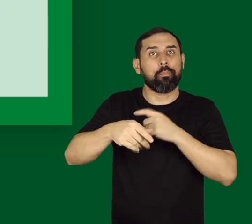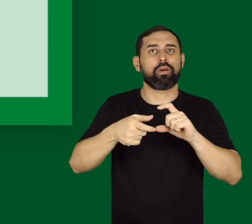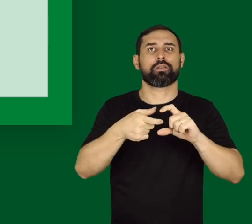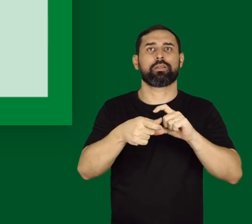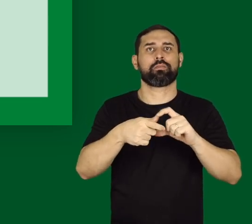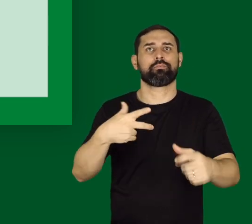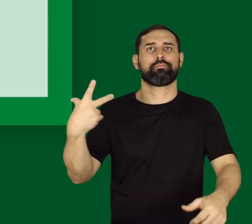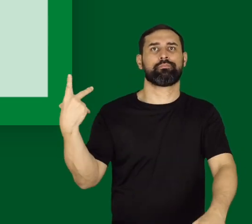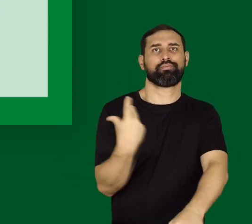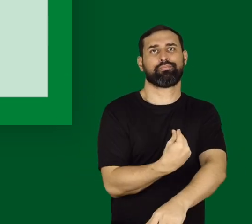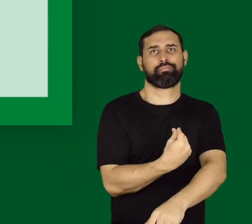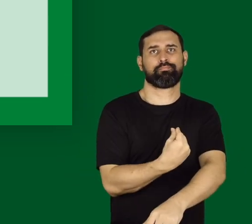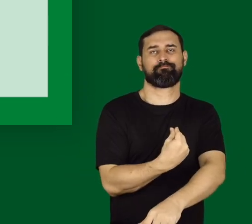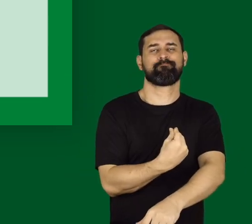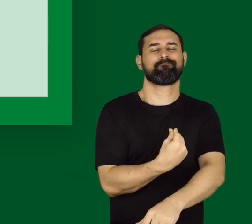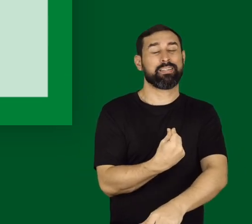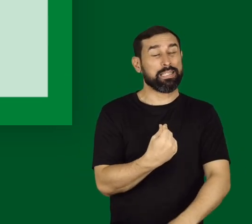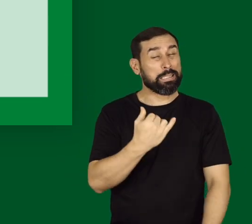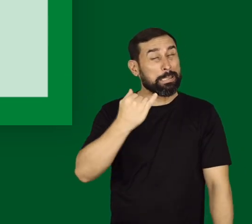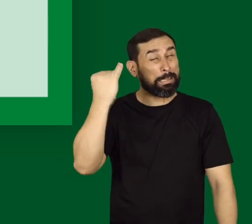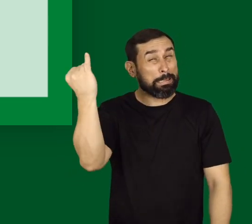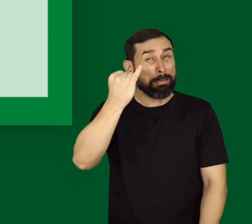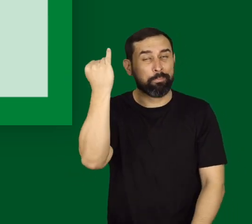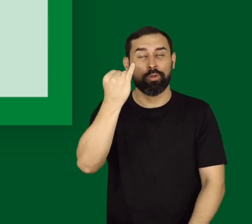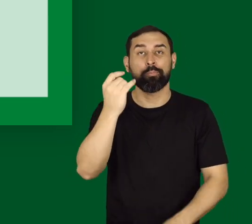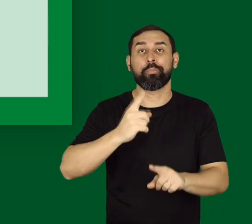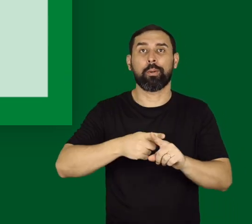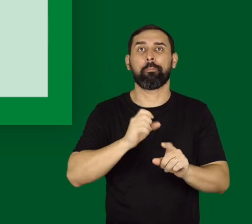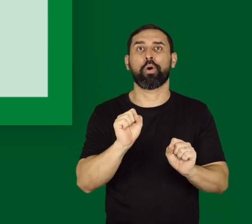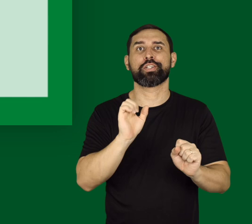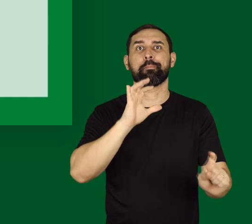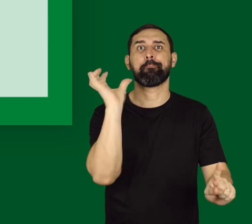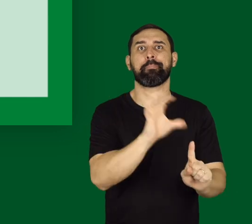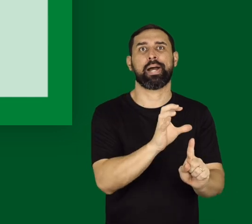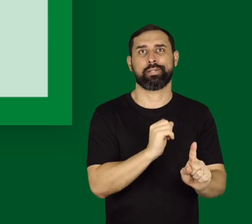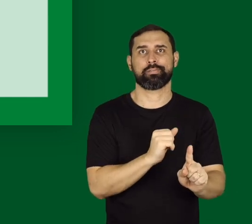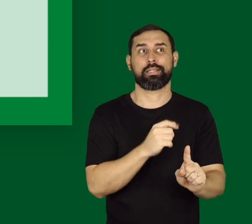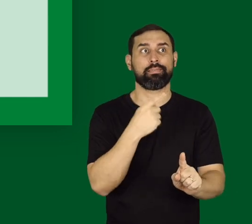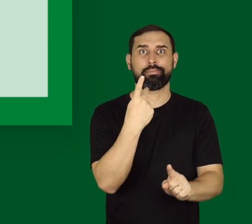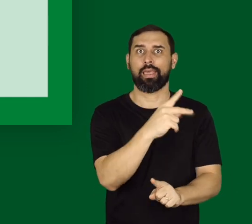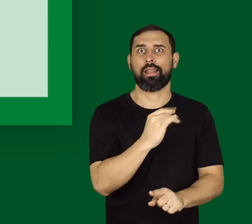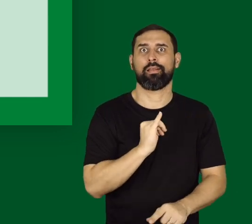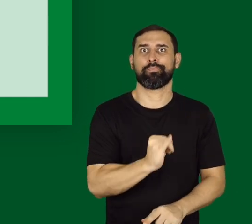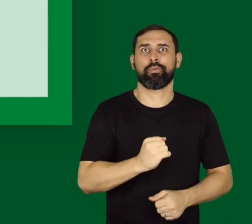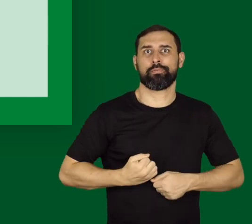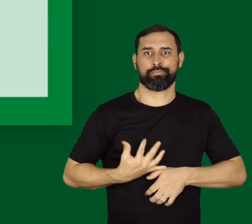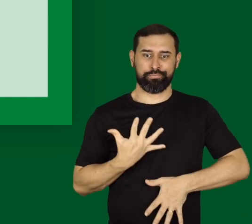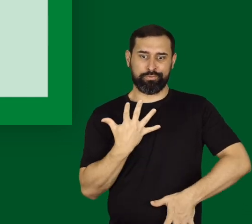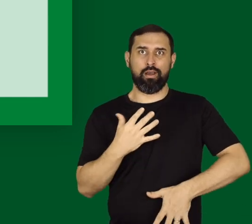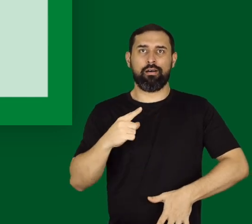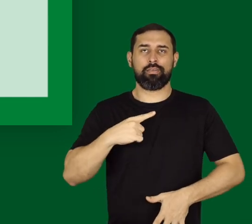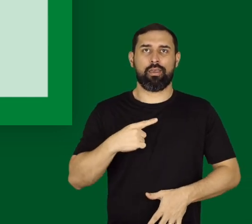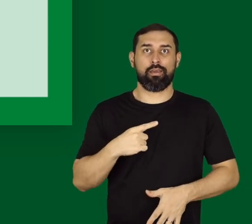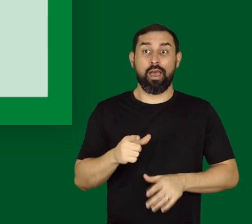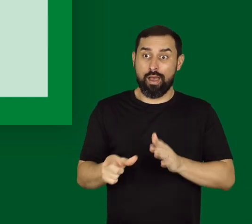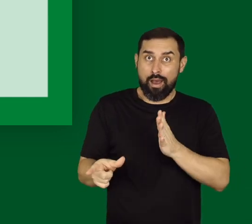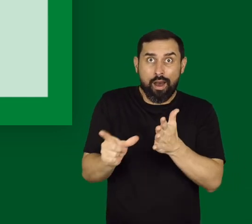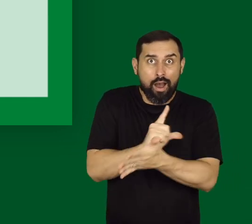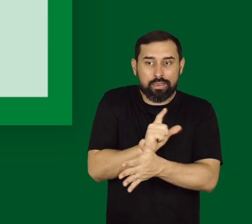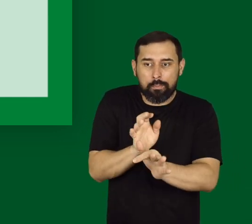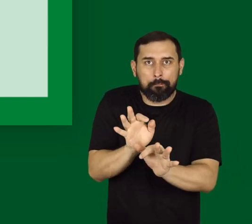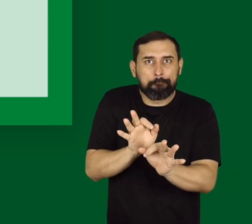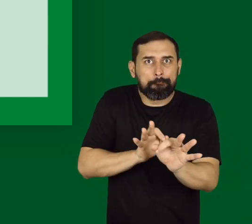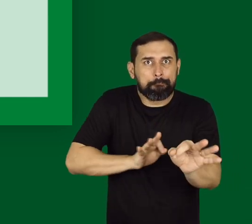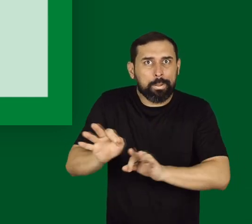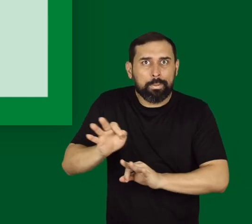antibiótico na primeira hora. Se tem uma coisa que tem impacto na mortalidade do paciente séptico, é você fazer um antibiótico